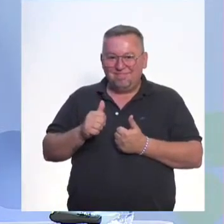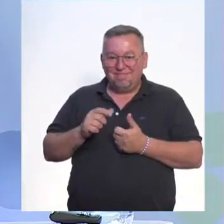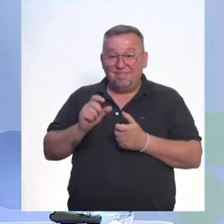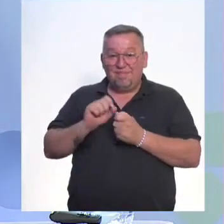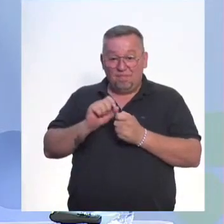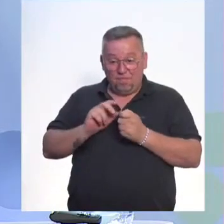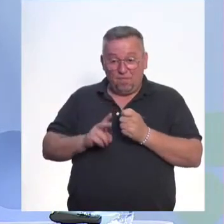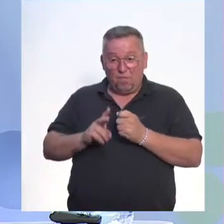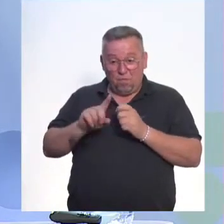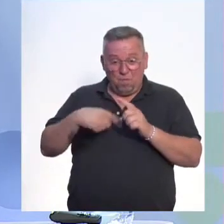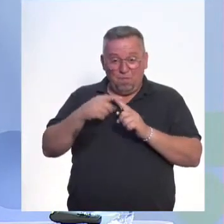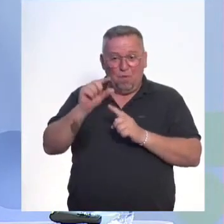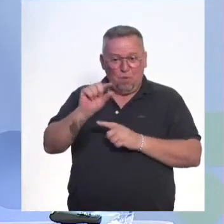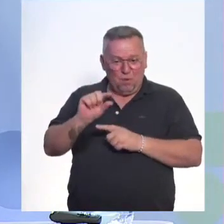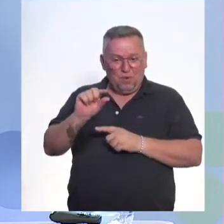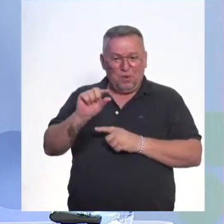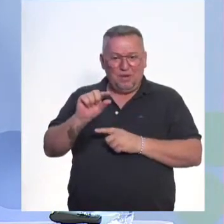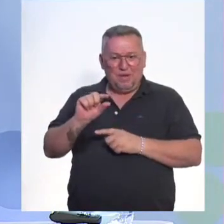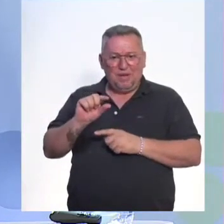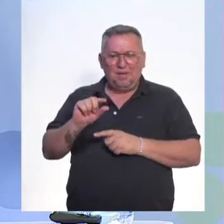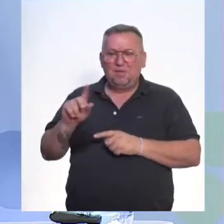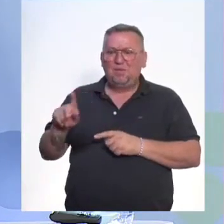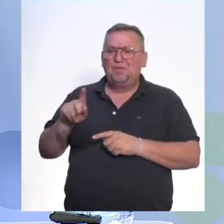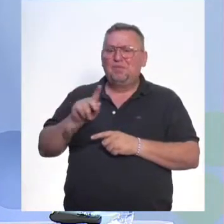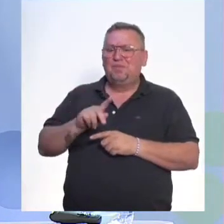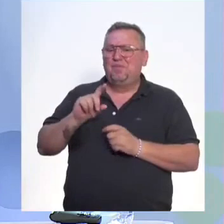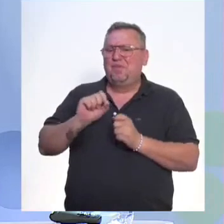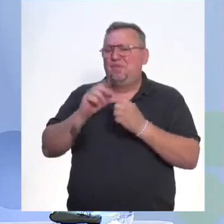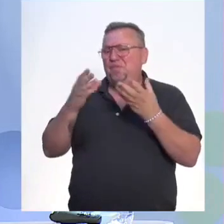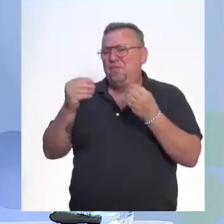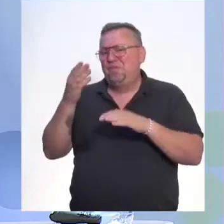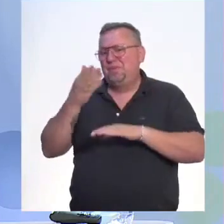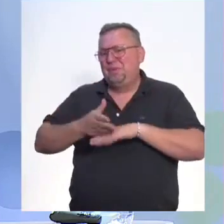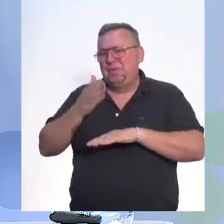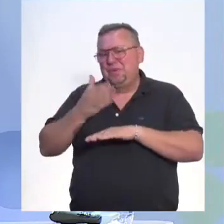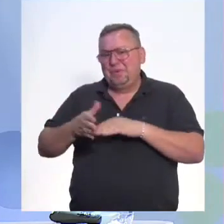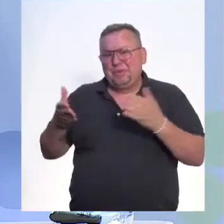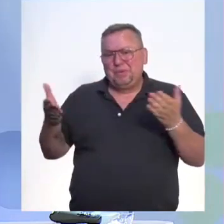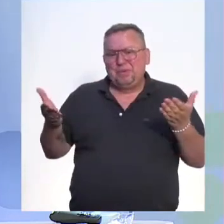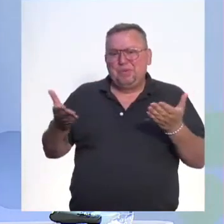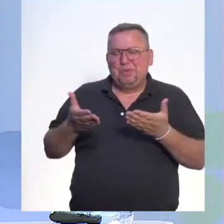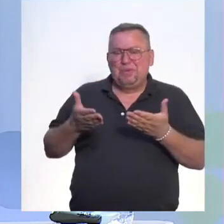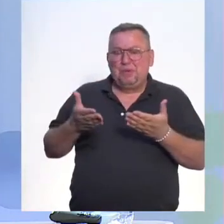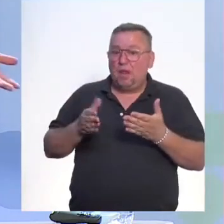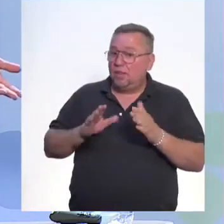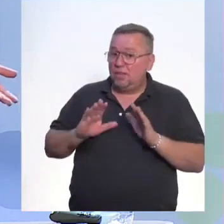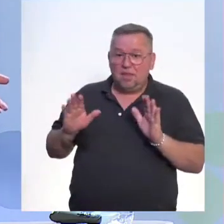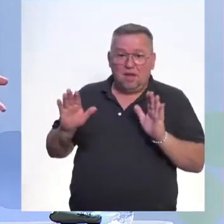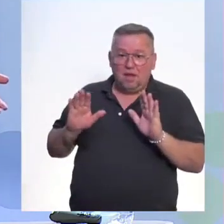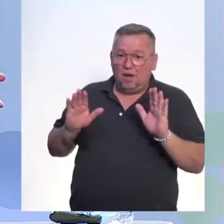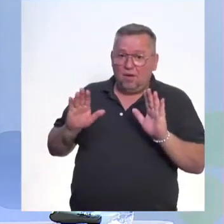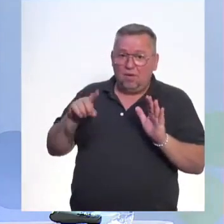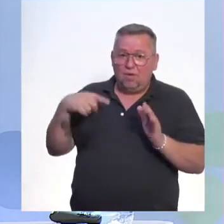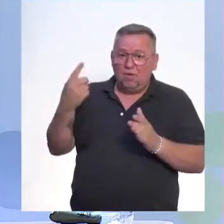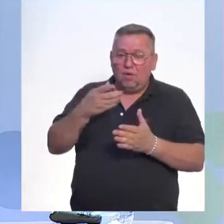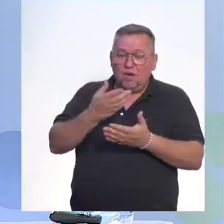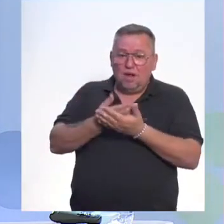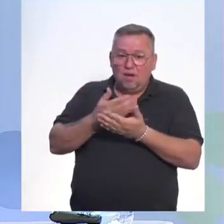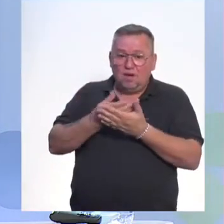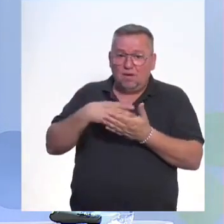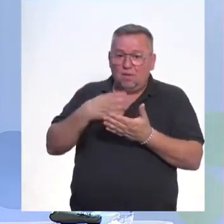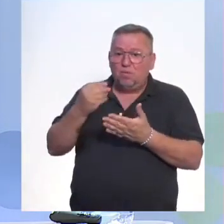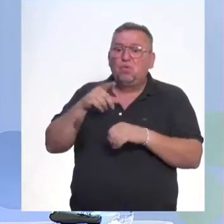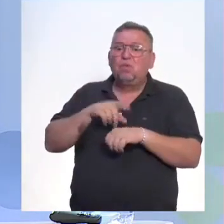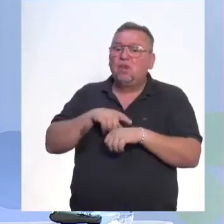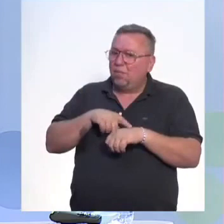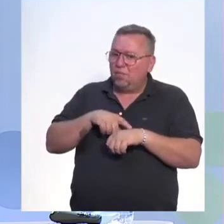vamos continuar mais um pouquinho? Aí você fala, professora, já fiz muita atividade hoje? Não, a nossa aula ainda tem bastante